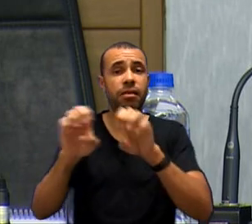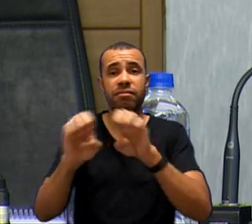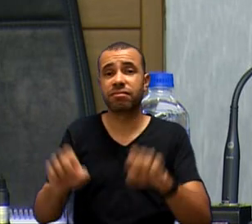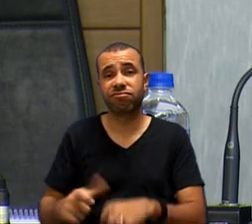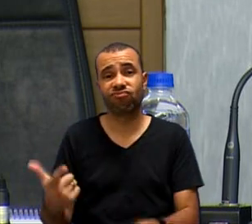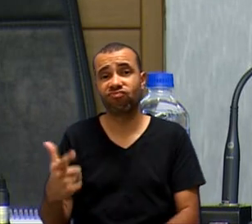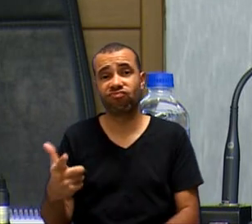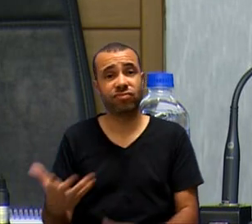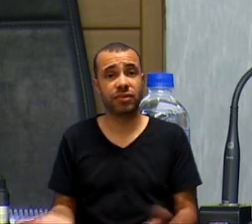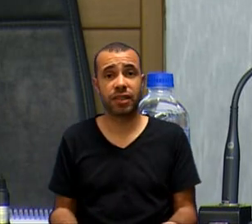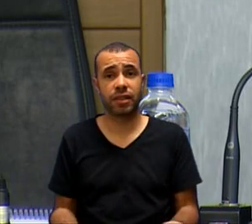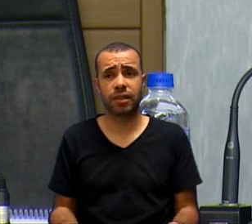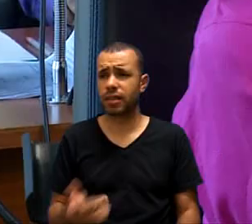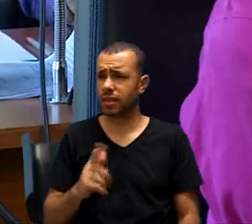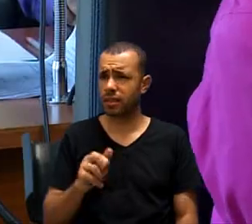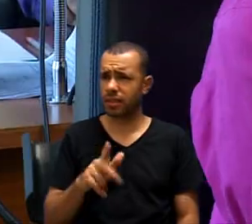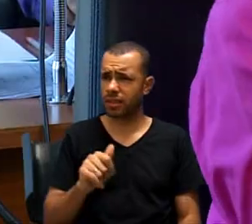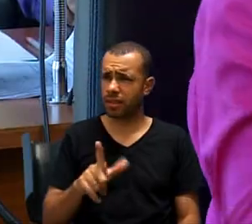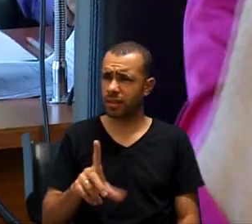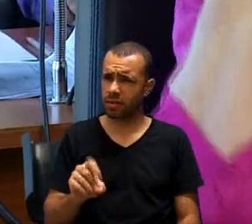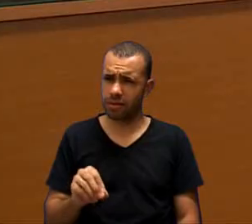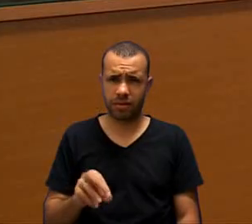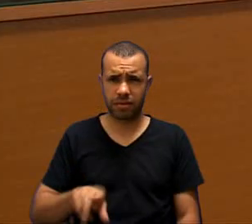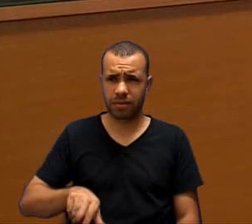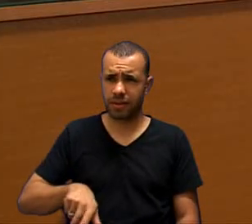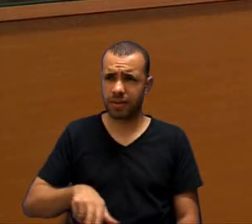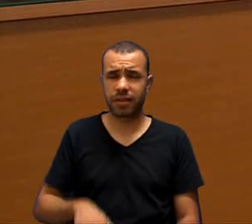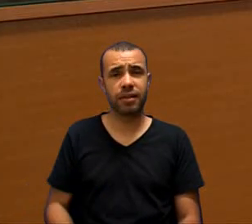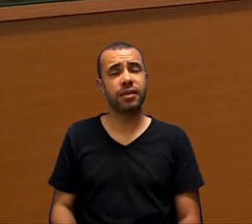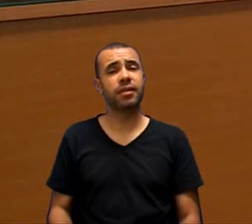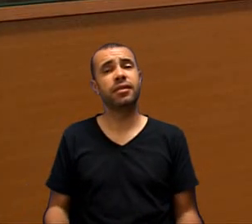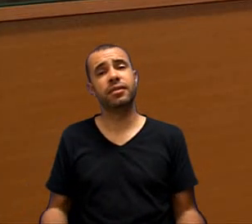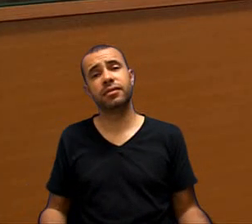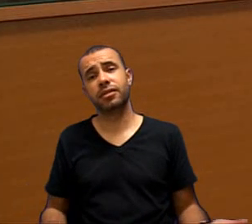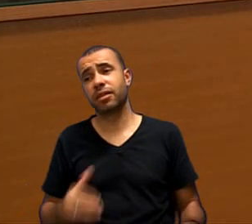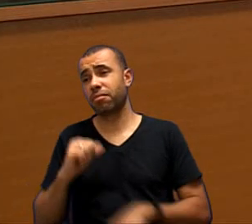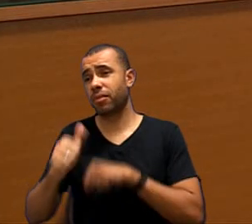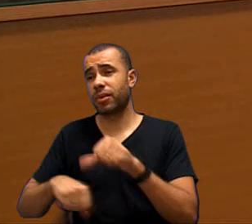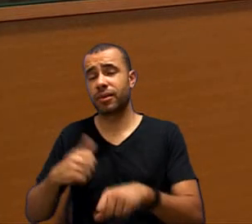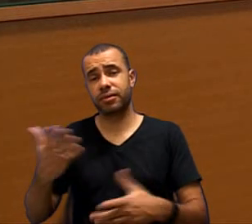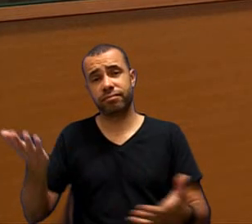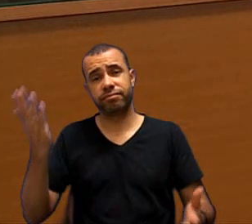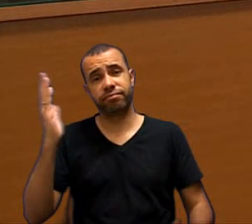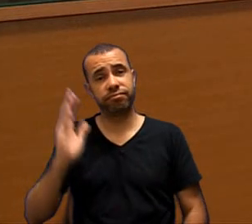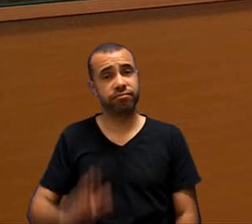é Geraldo, nem o Geraldo, também lá? Não, não é mais. É, deixa eu só, eu gostaria, até para esclarecer...